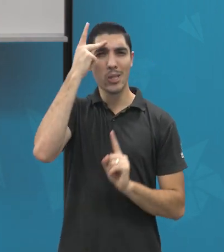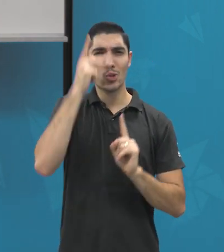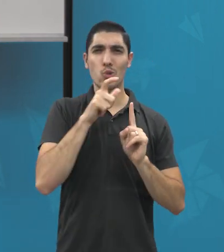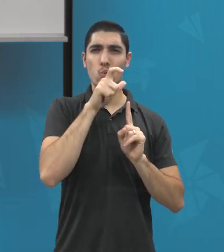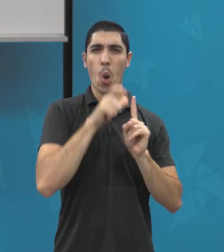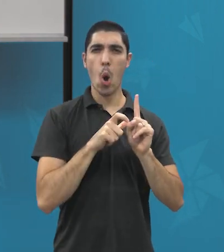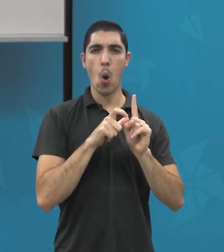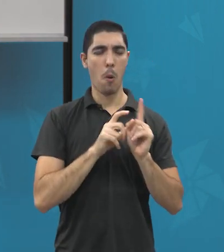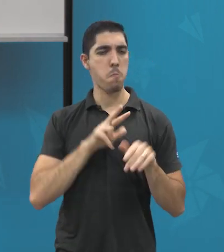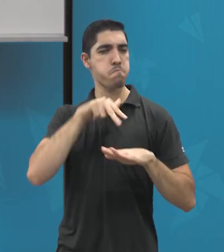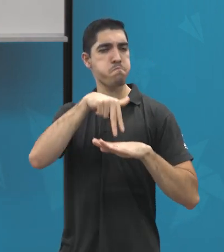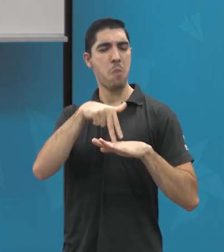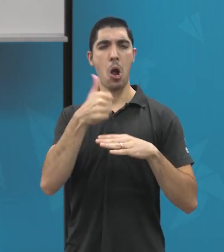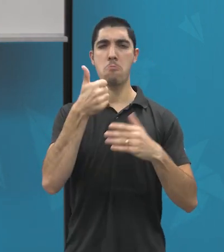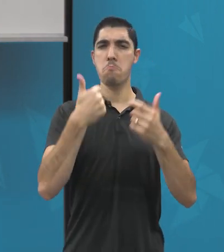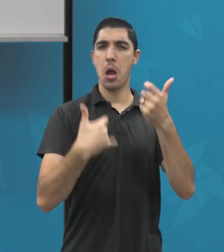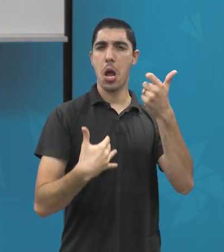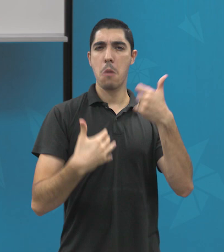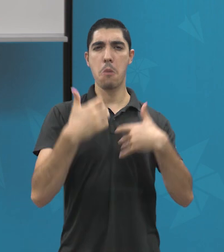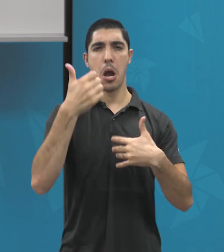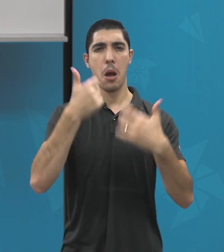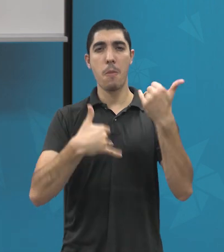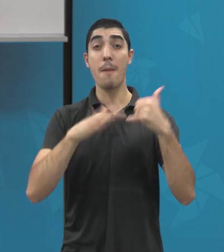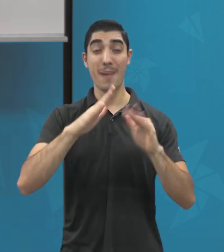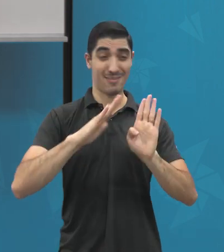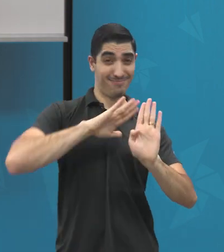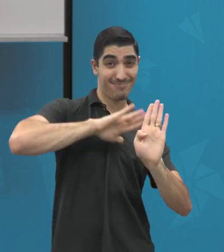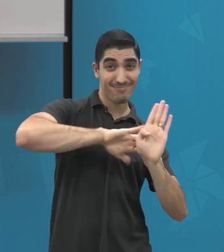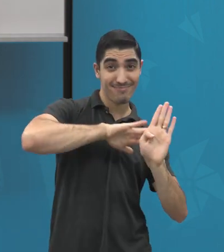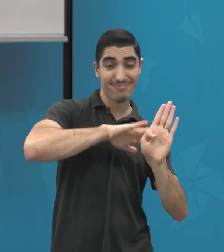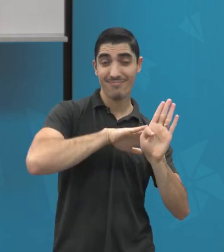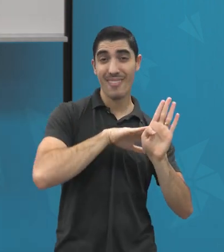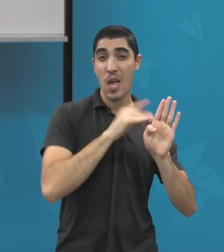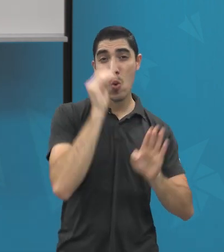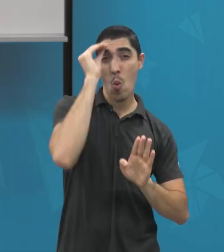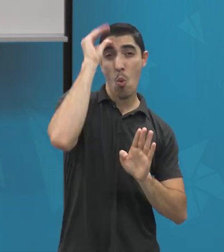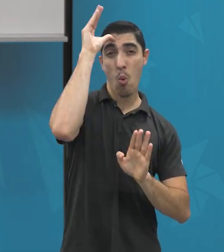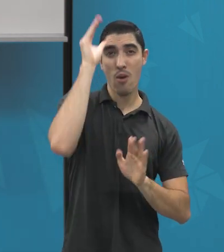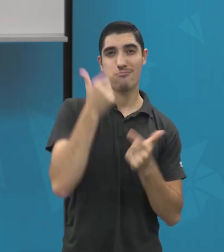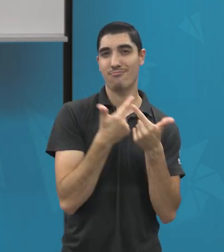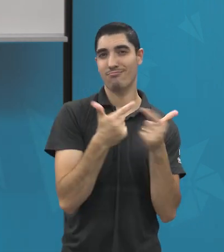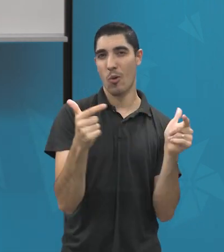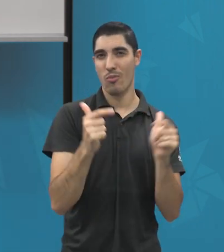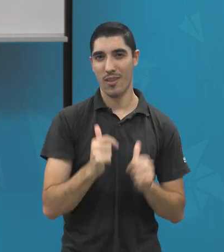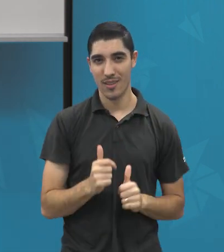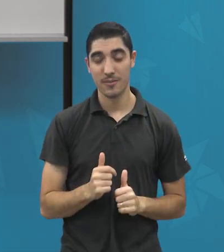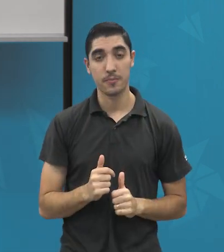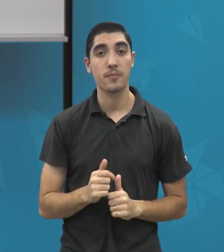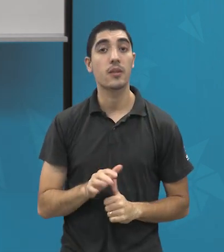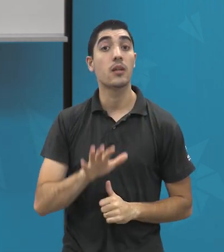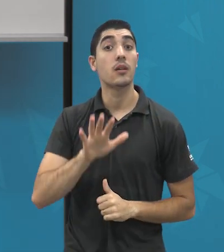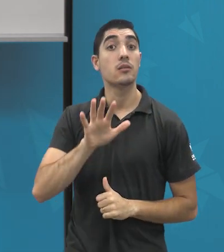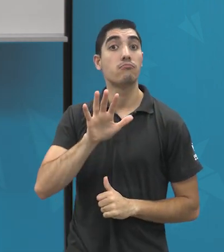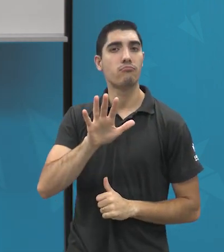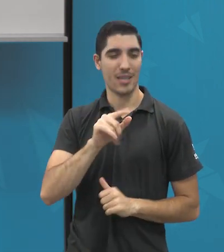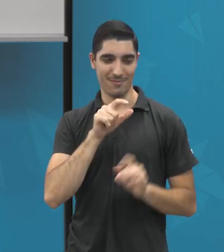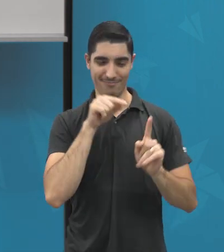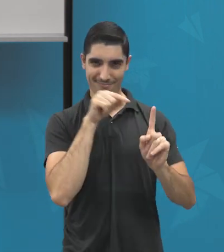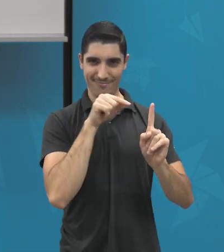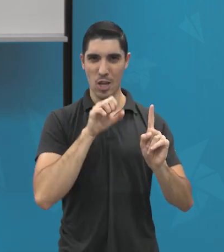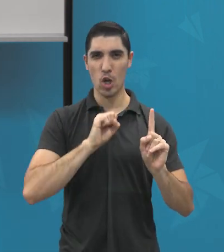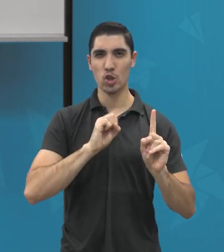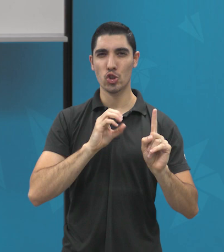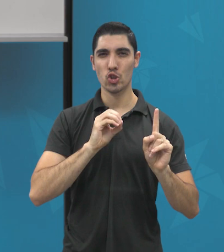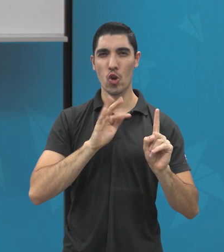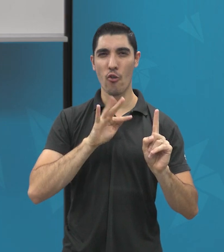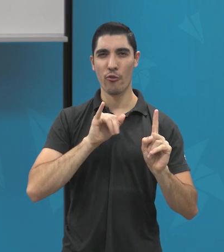aulas, em outros encontros que nós tivemos. Então, se isso daqui nos conforta, ele nos